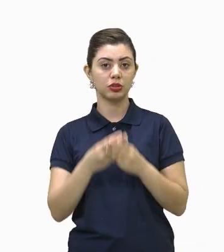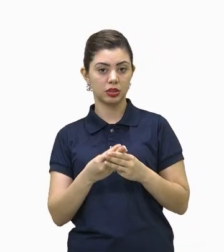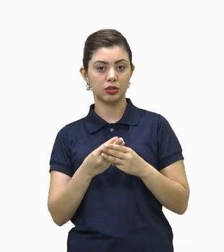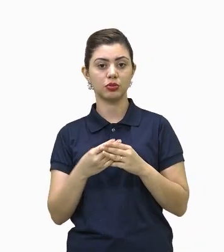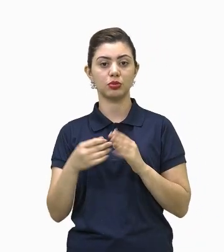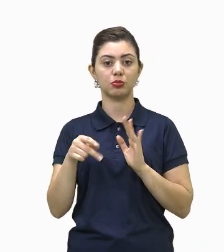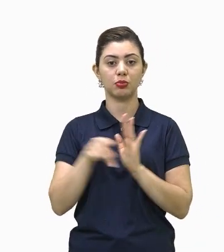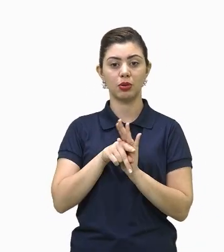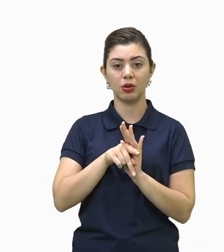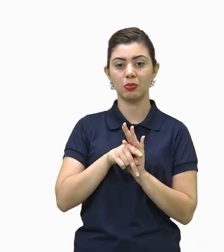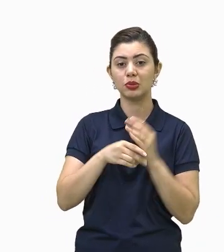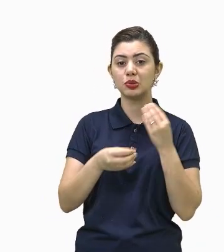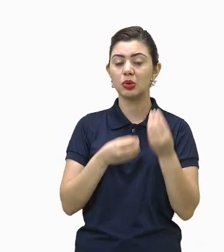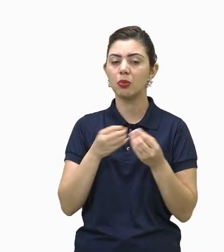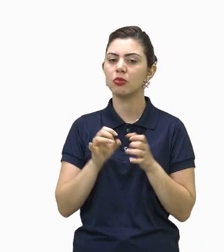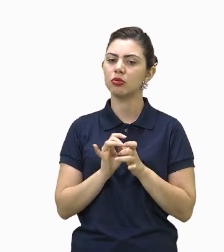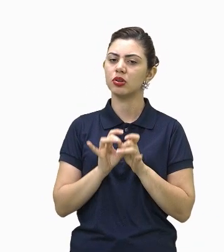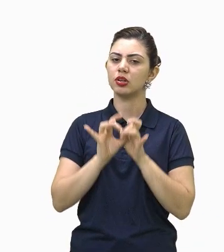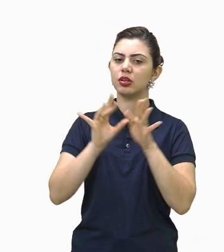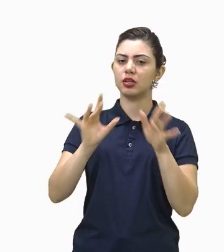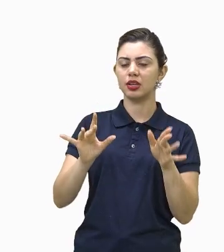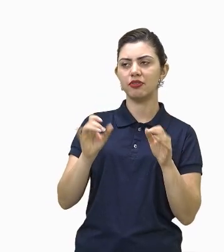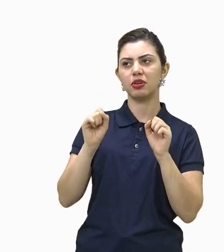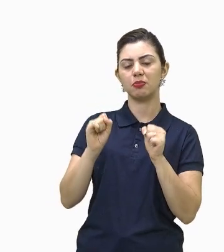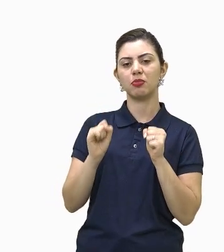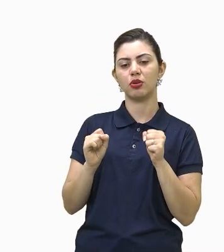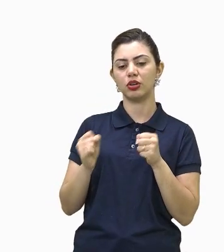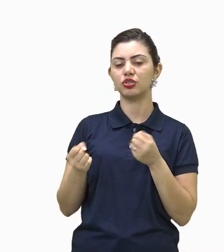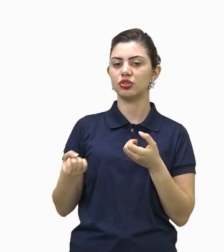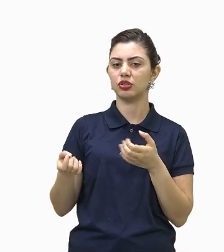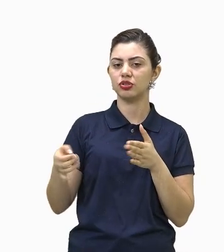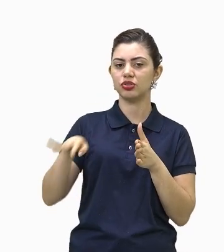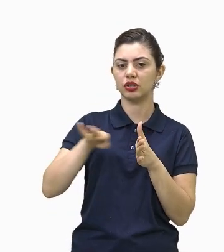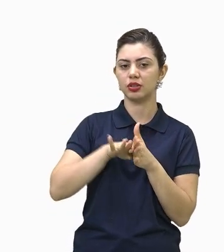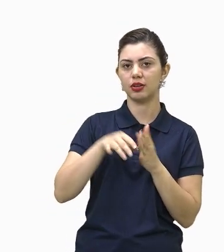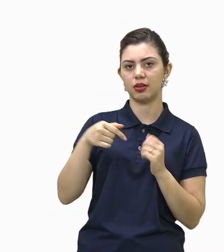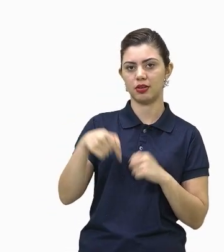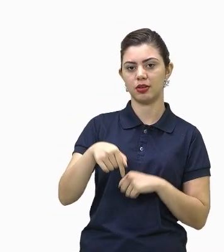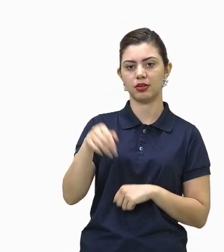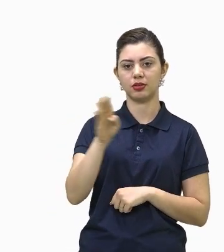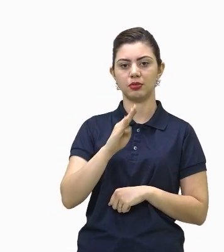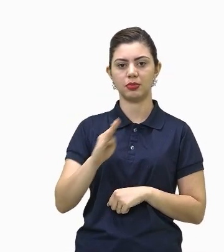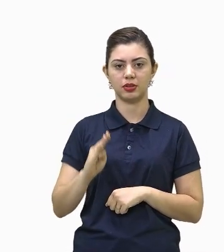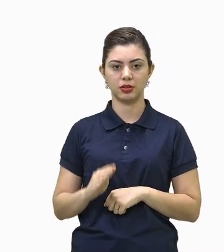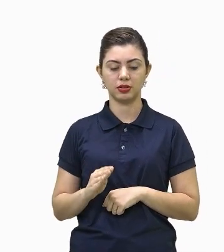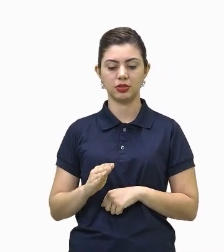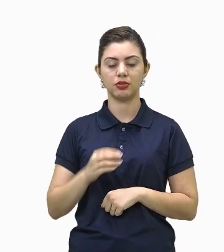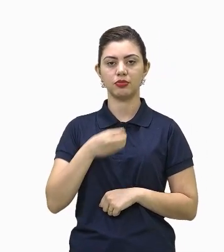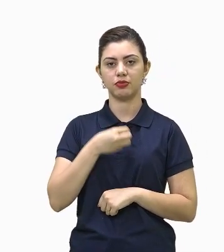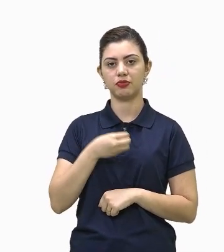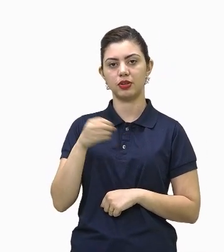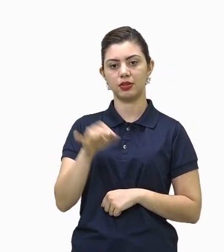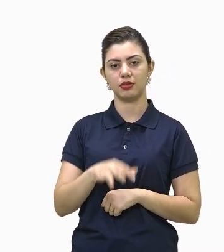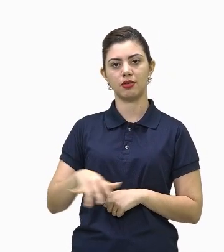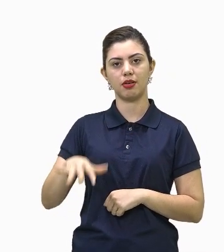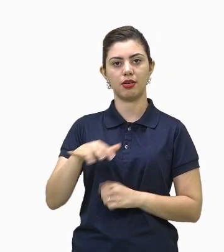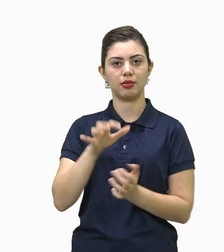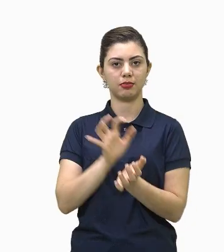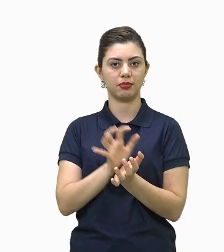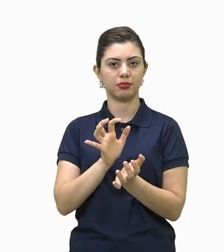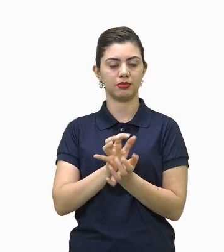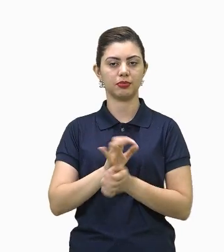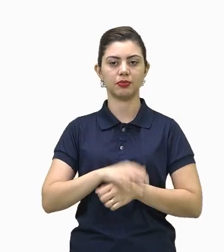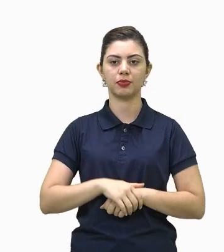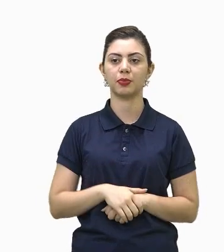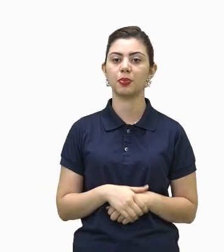Amsterdã foram autorizados a vir para o Brasil, estabelecendo-se lá em Pernambuco, tá? Então,